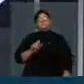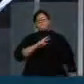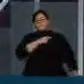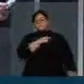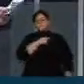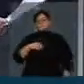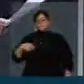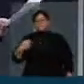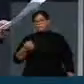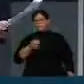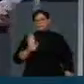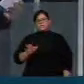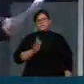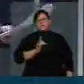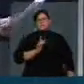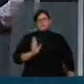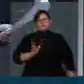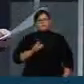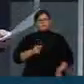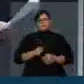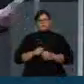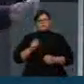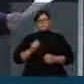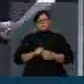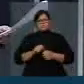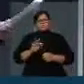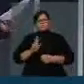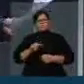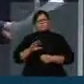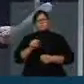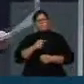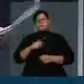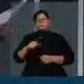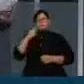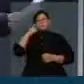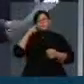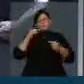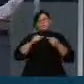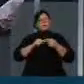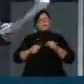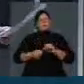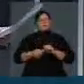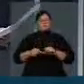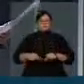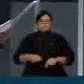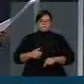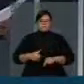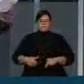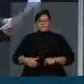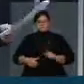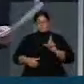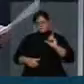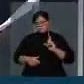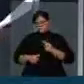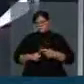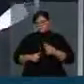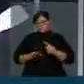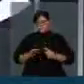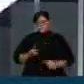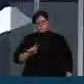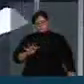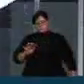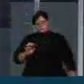e já cumpriu a função, aquele grande acordo feito aqui no governo passado sobre o Fundo de